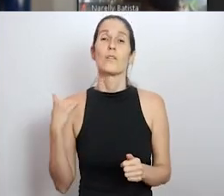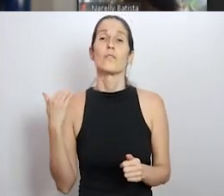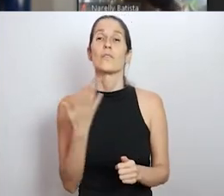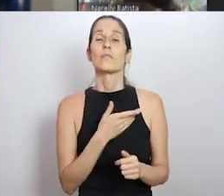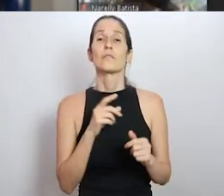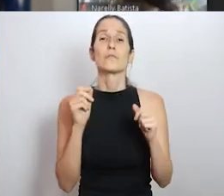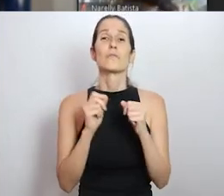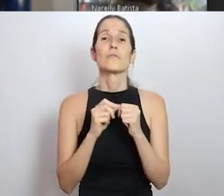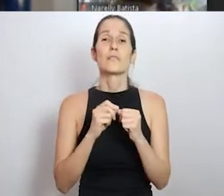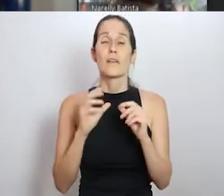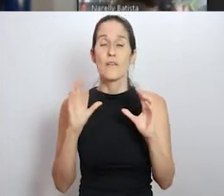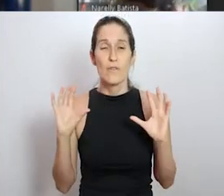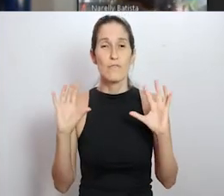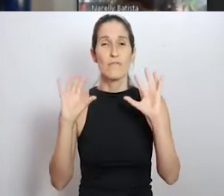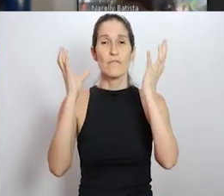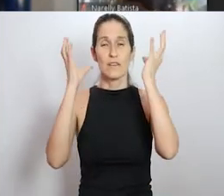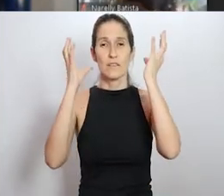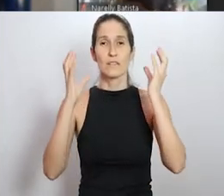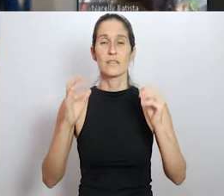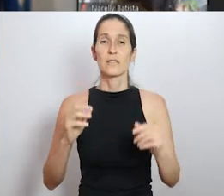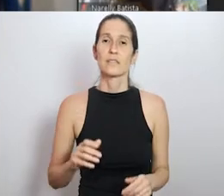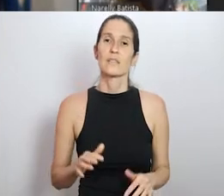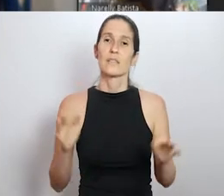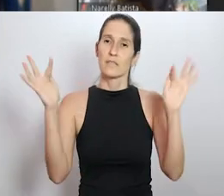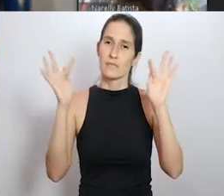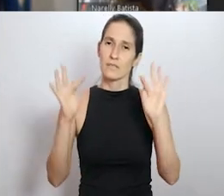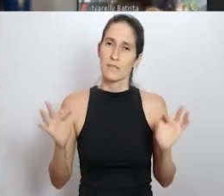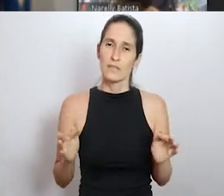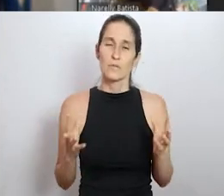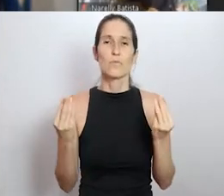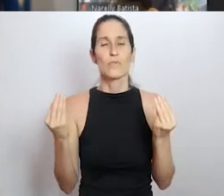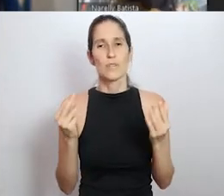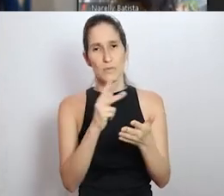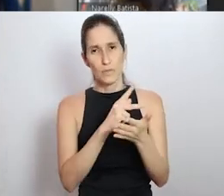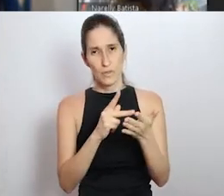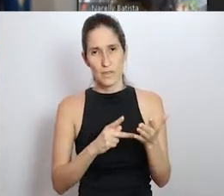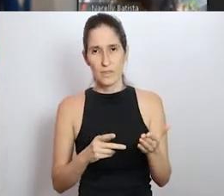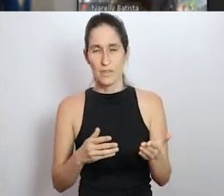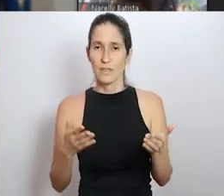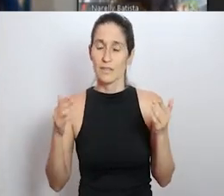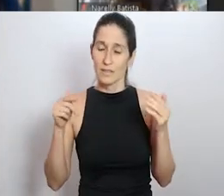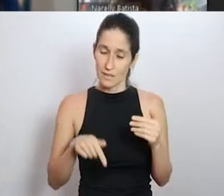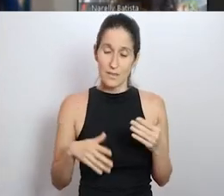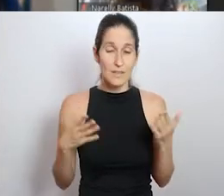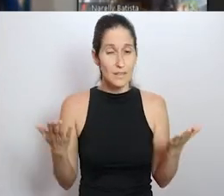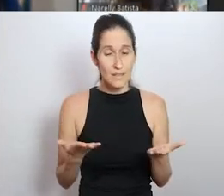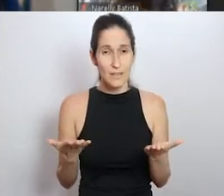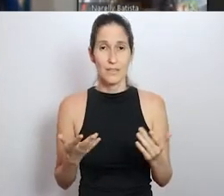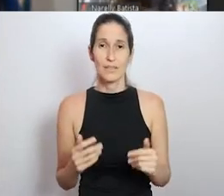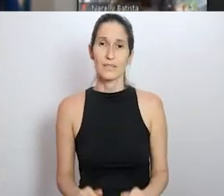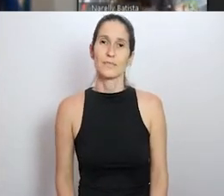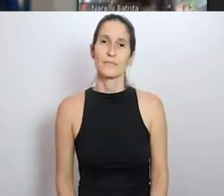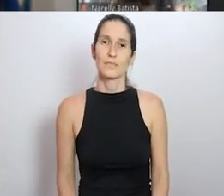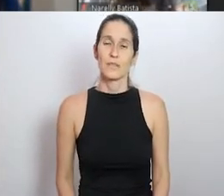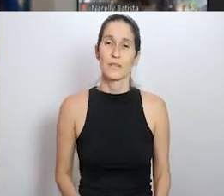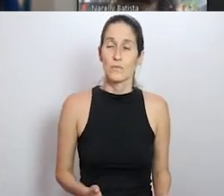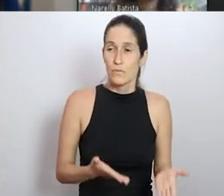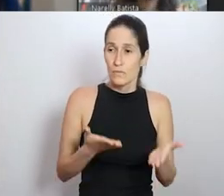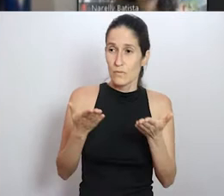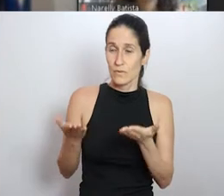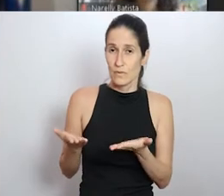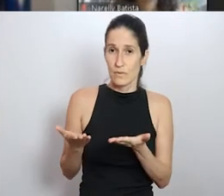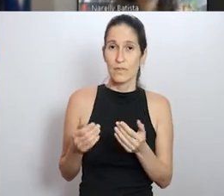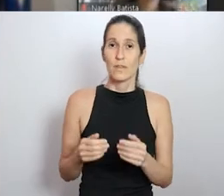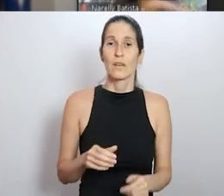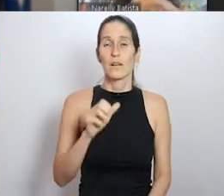nós rezamos por eles, vamos ter uma tarde alegre, festiva e poética, né? Aqui com a gente, o